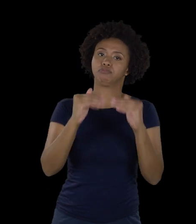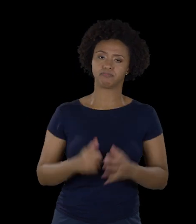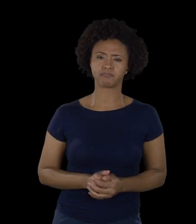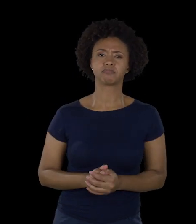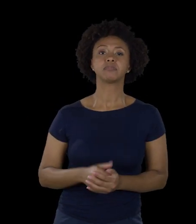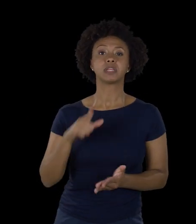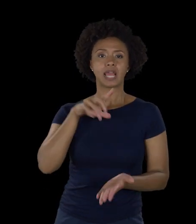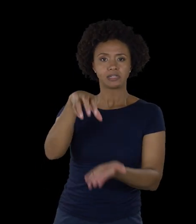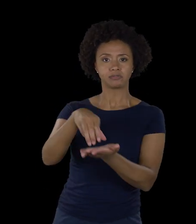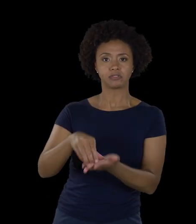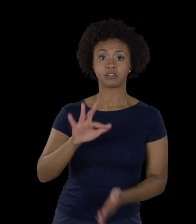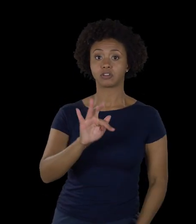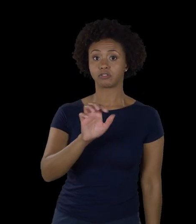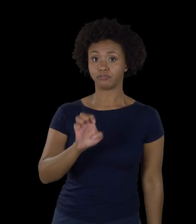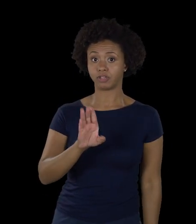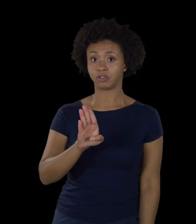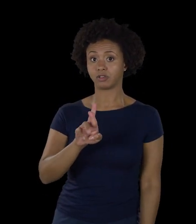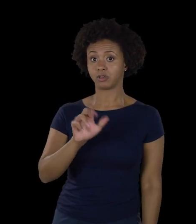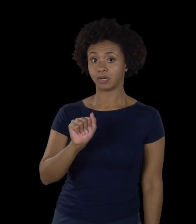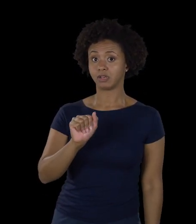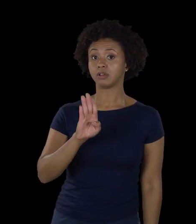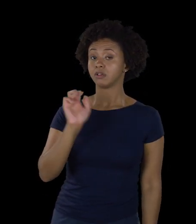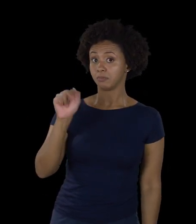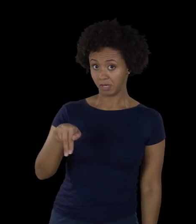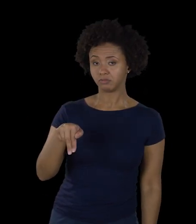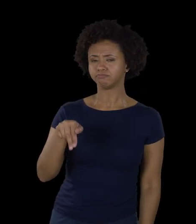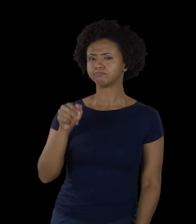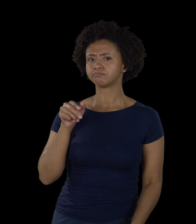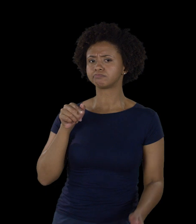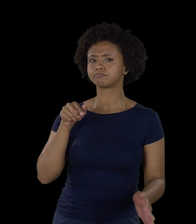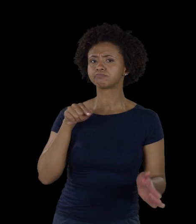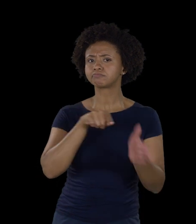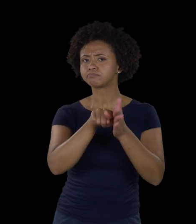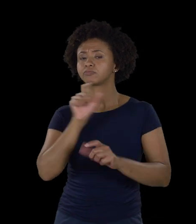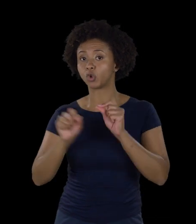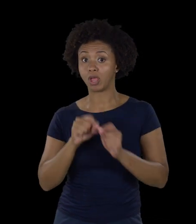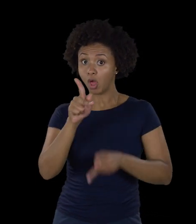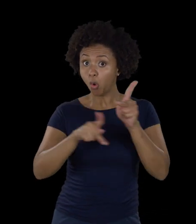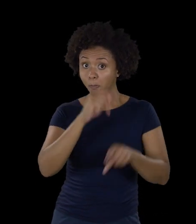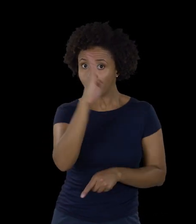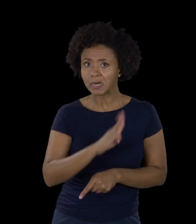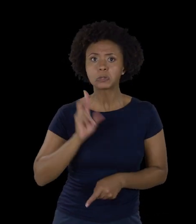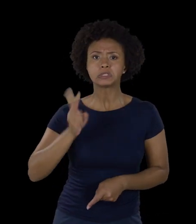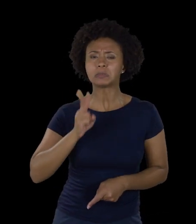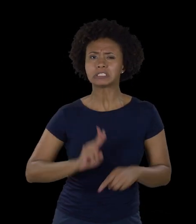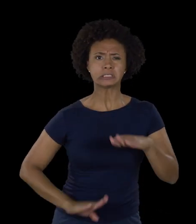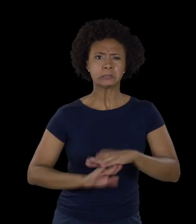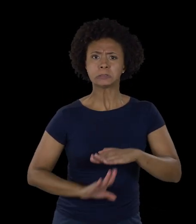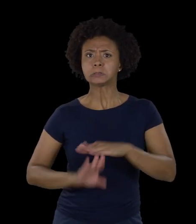Febraban, por exemplo, indica que a maioria dos brasileiros quase sempre sai das suas contas mensais no limite.